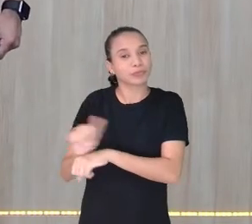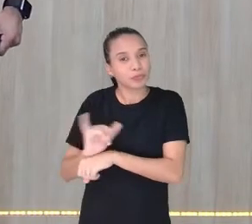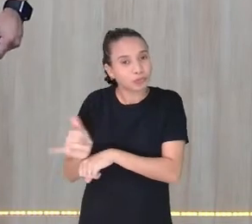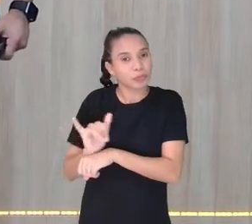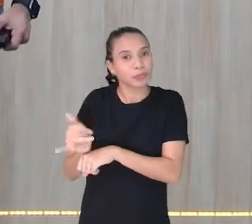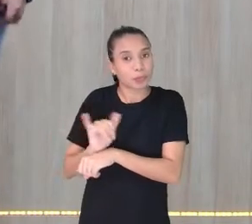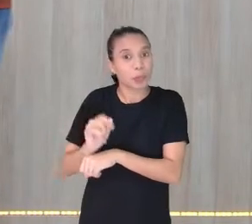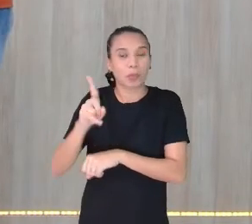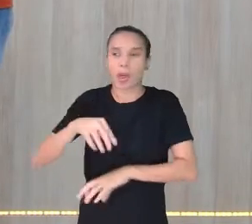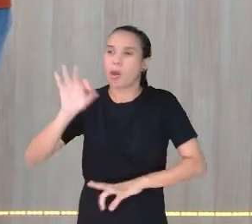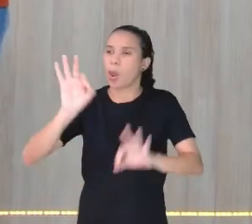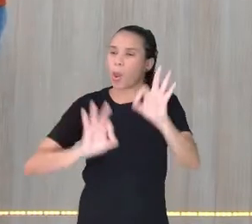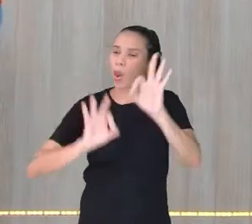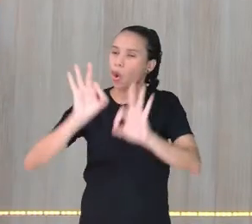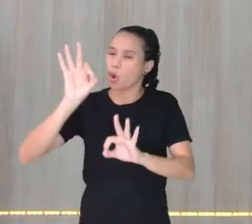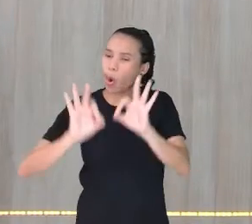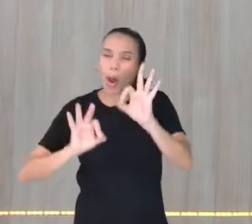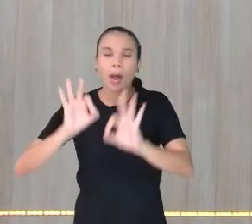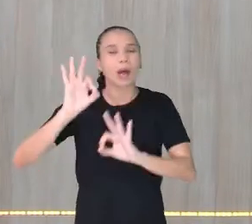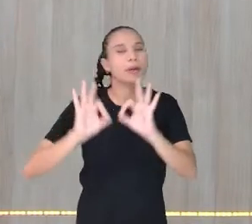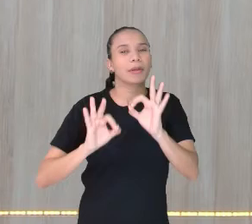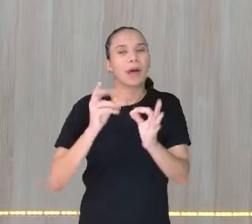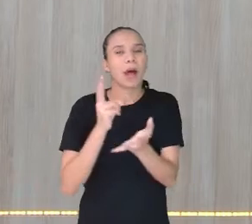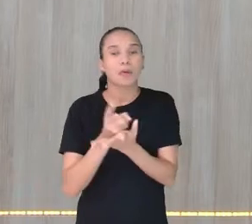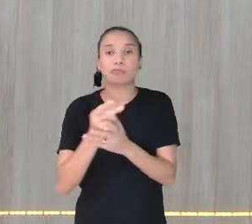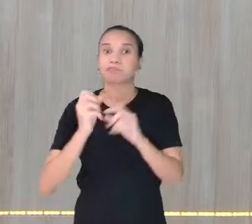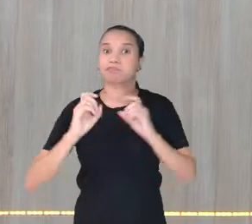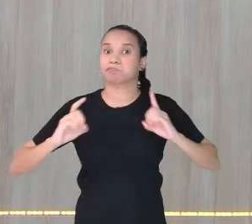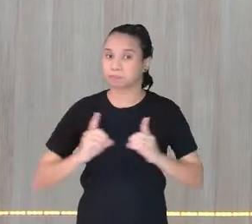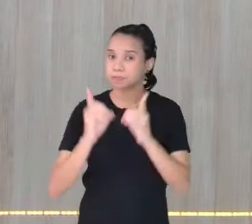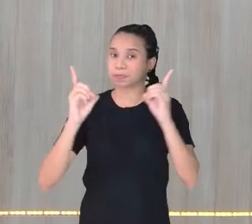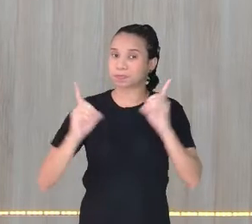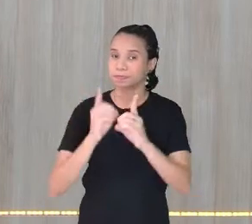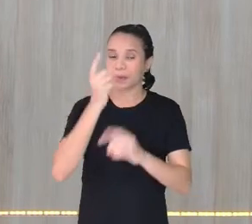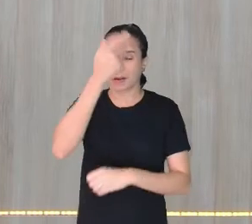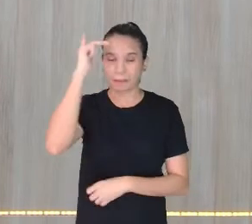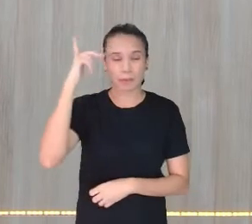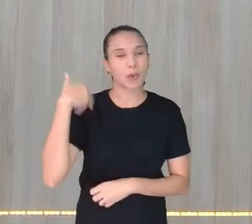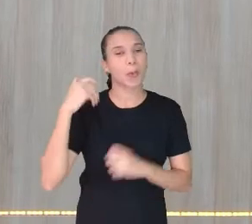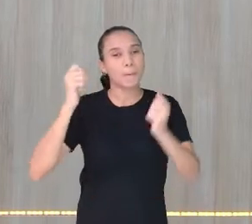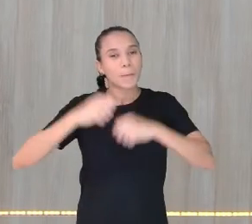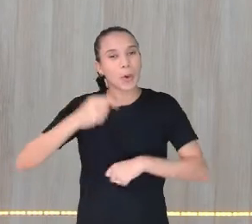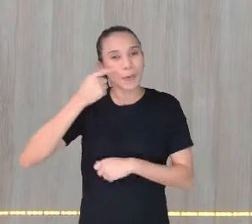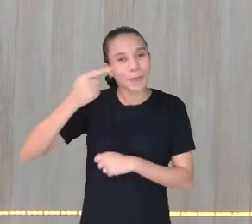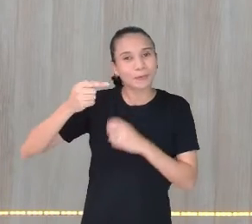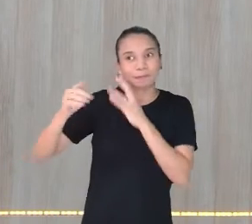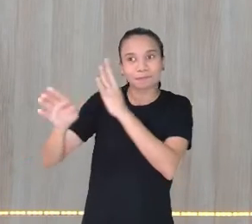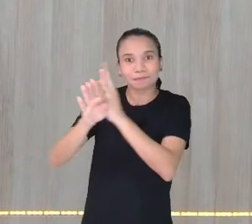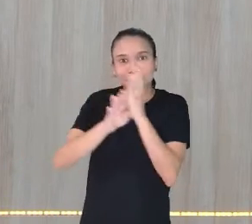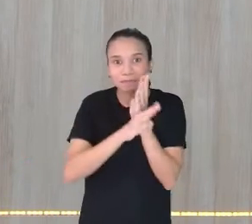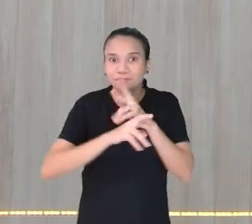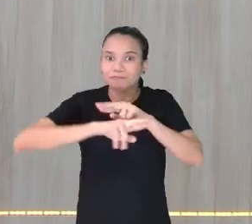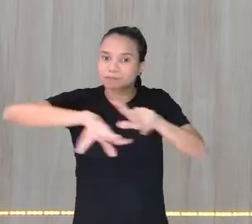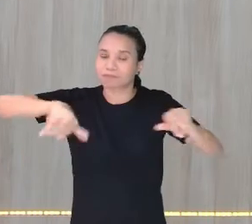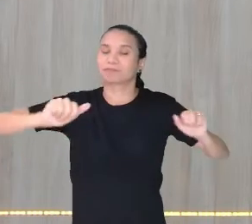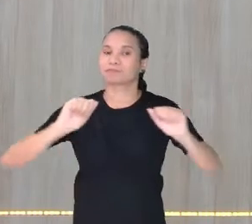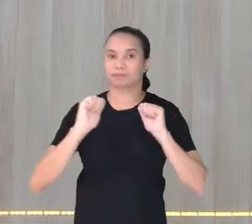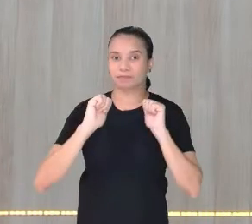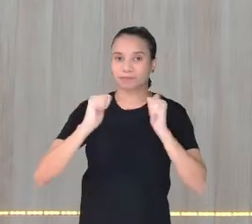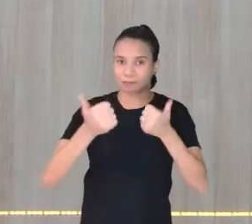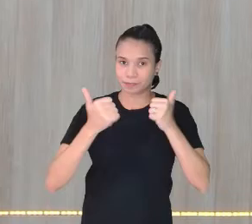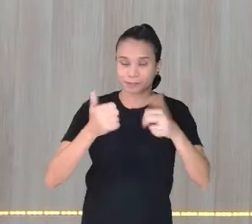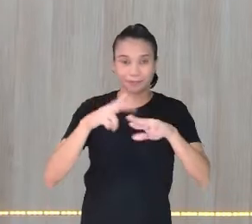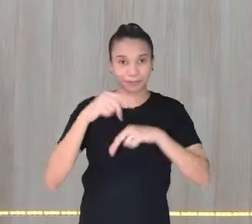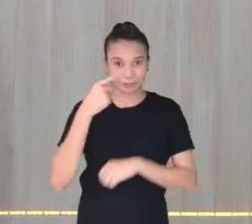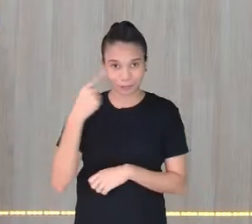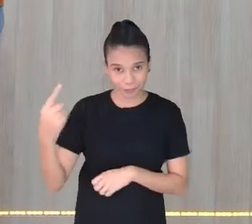canal totalmente organizado, totalmente didático, para você ir lá e encontrar o que você procura, tá bom? Então, você